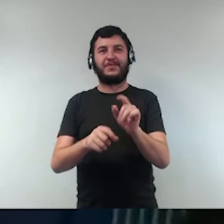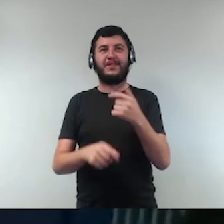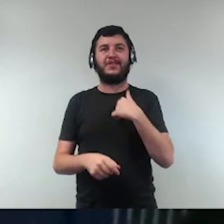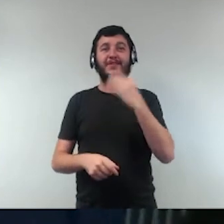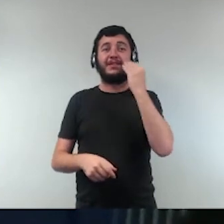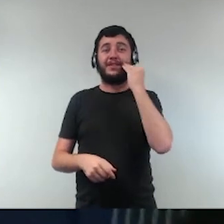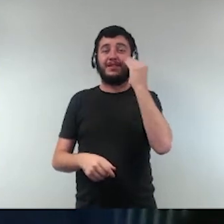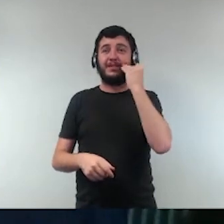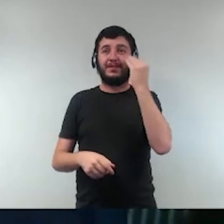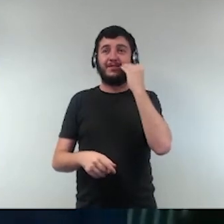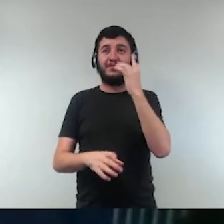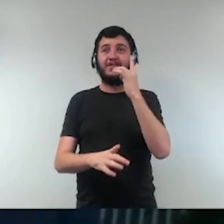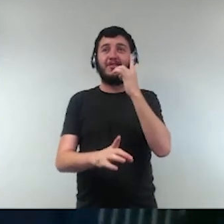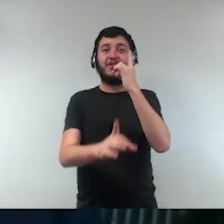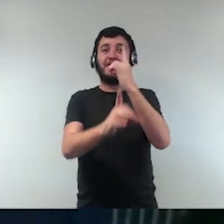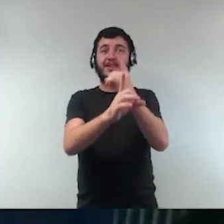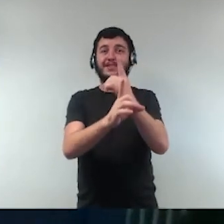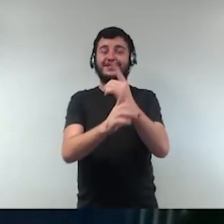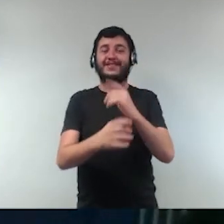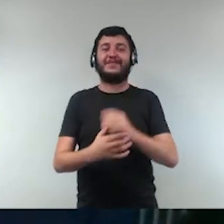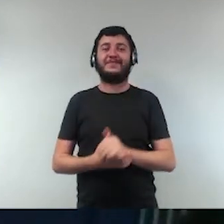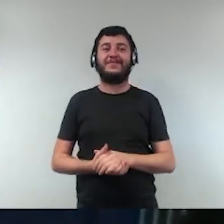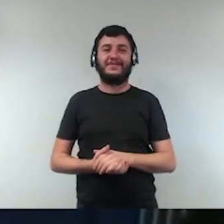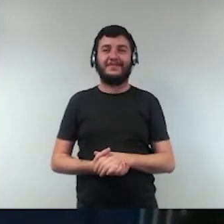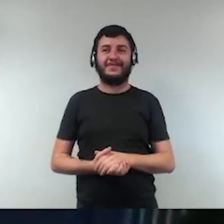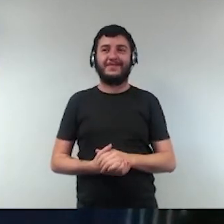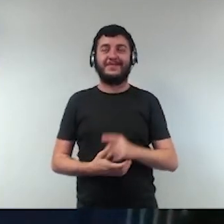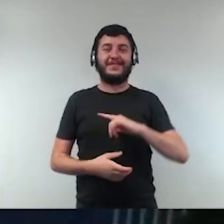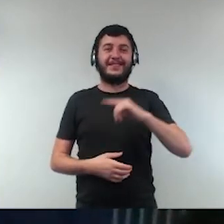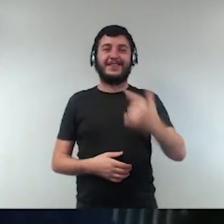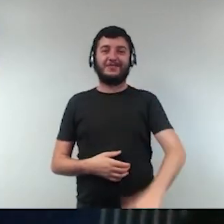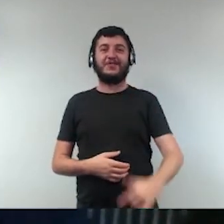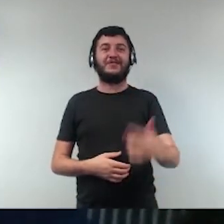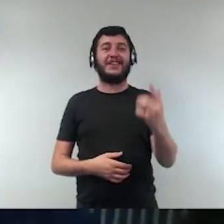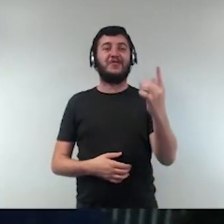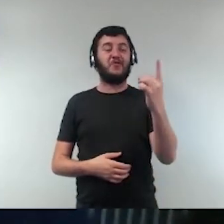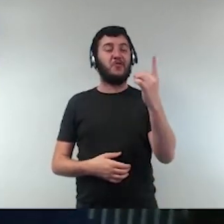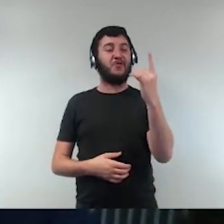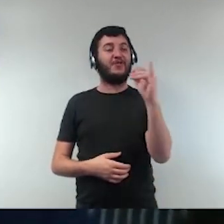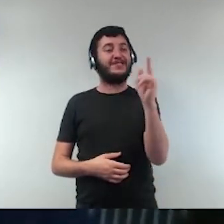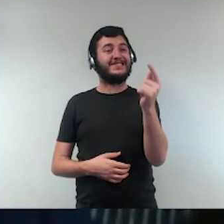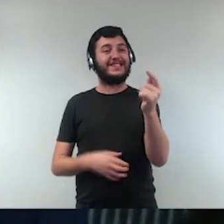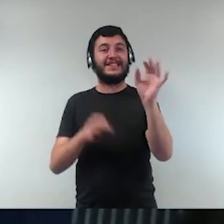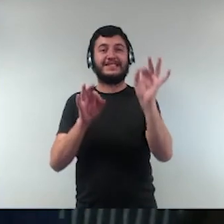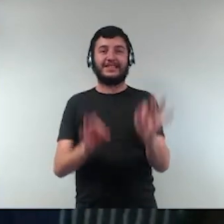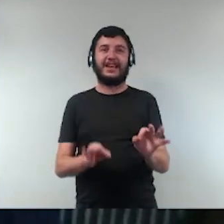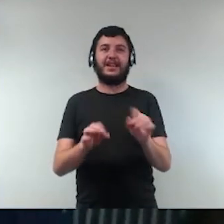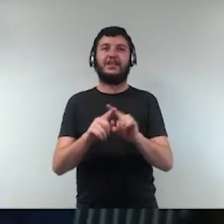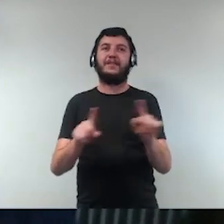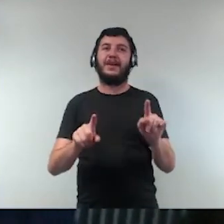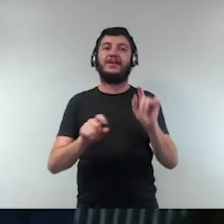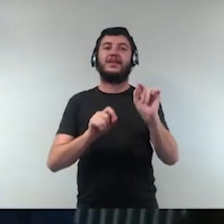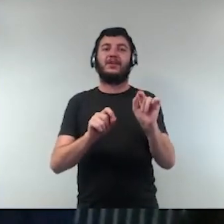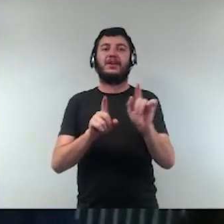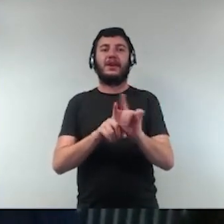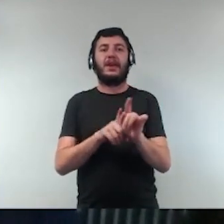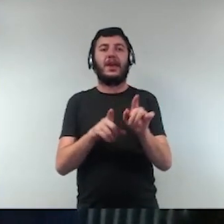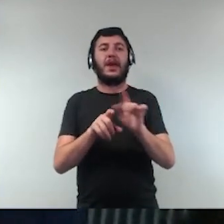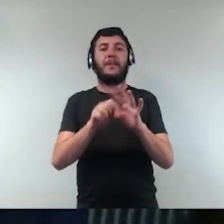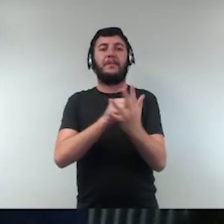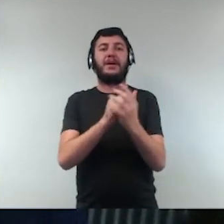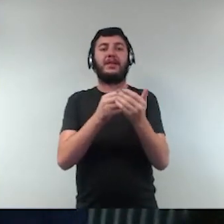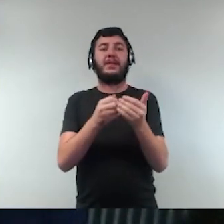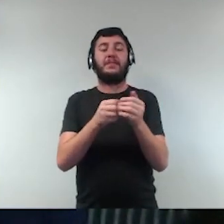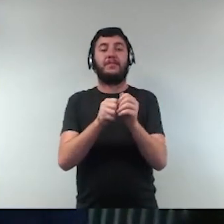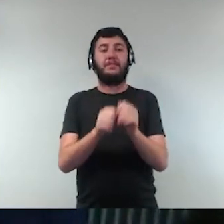localizar aqui. Eu só não tenho a data, mas é coisa, evidentemente, pós início da pandemia,